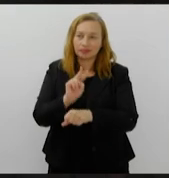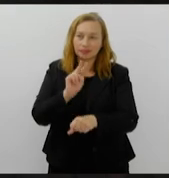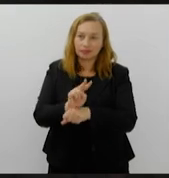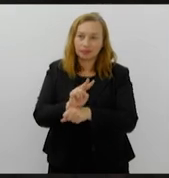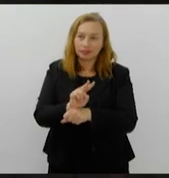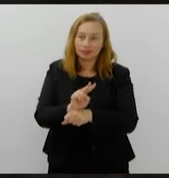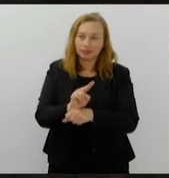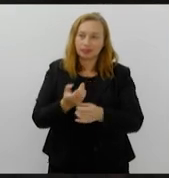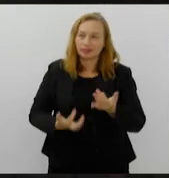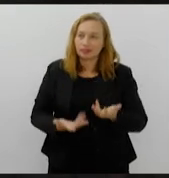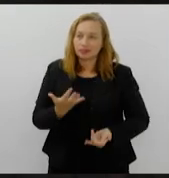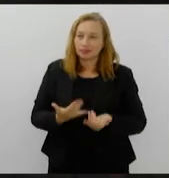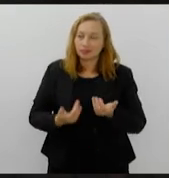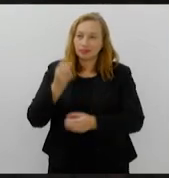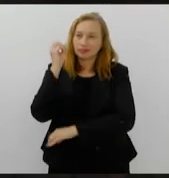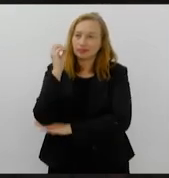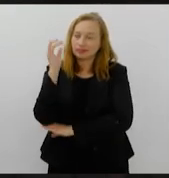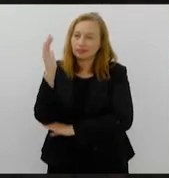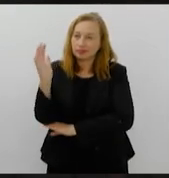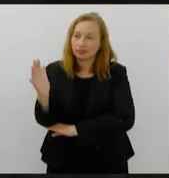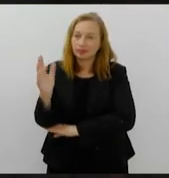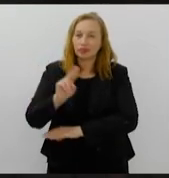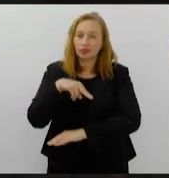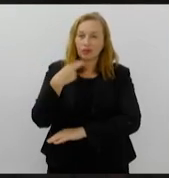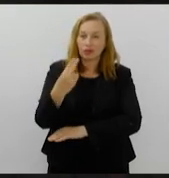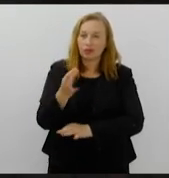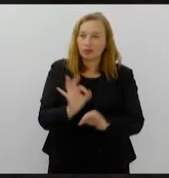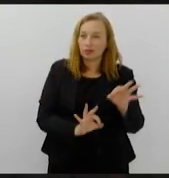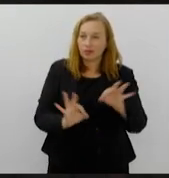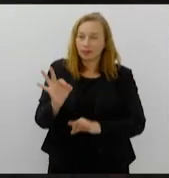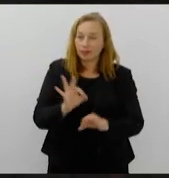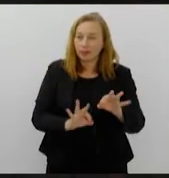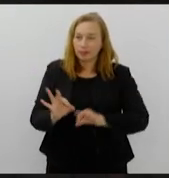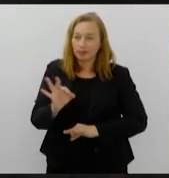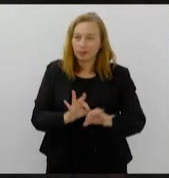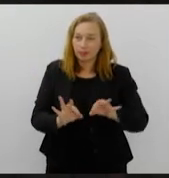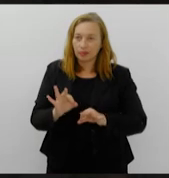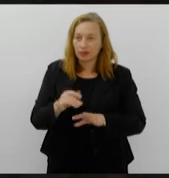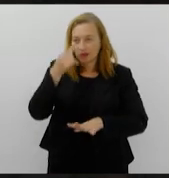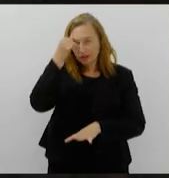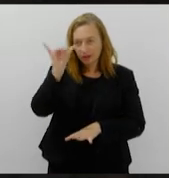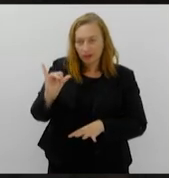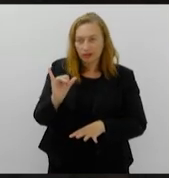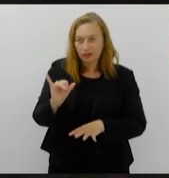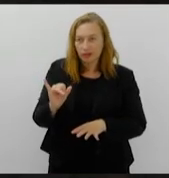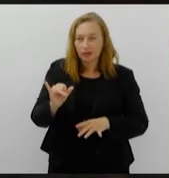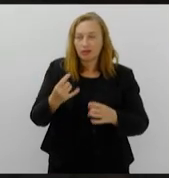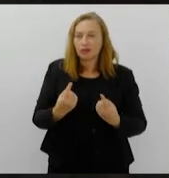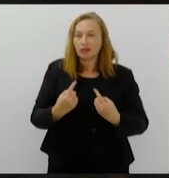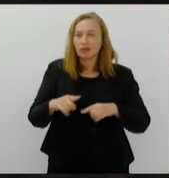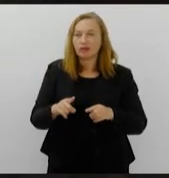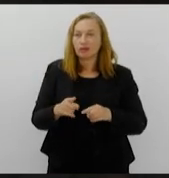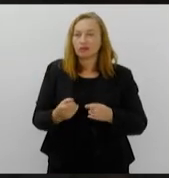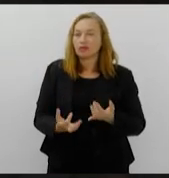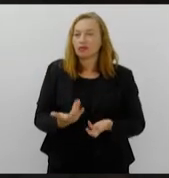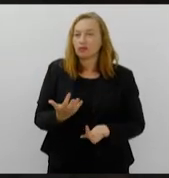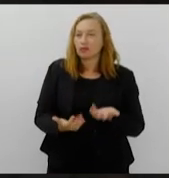Combate a Incêndios Florestais, o Plano Operativo Decenal de Prevenção e Combate a Incêndios